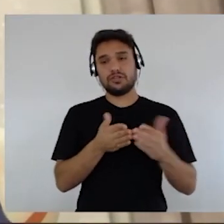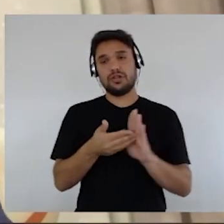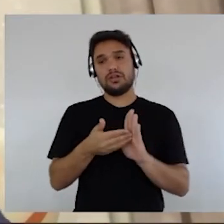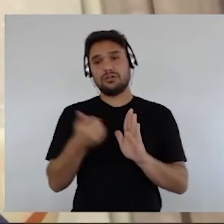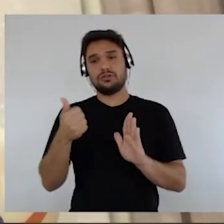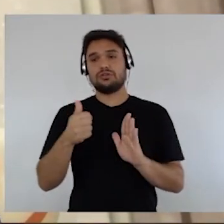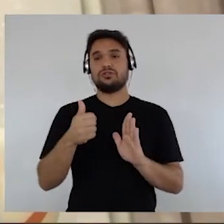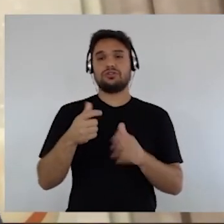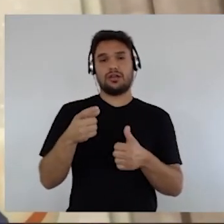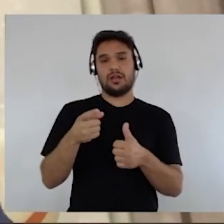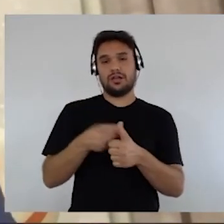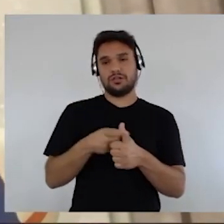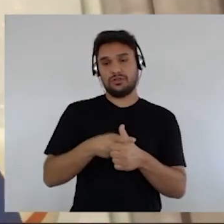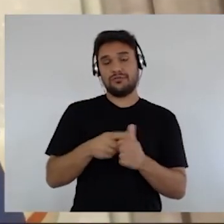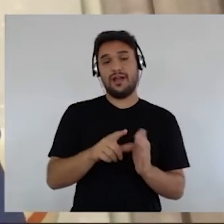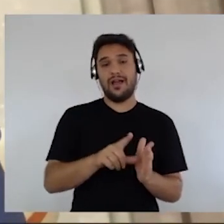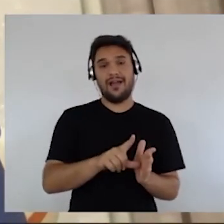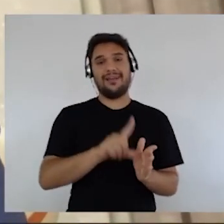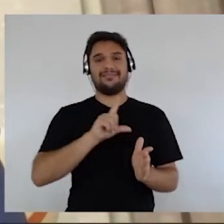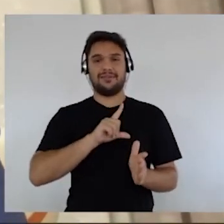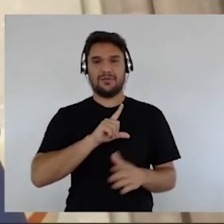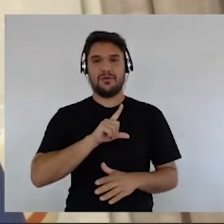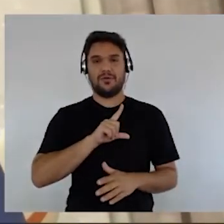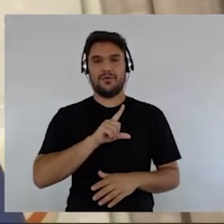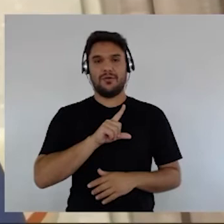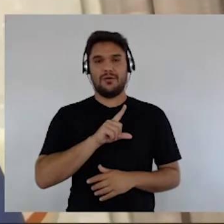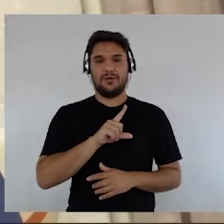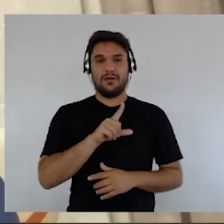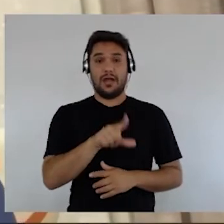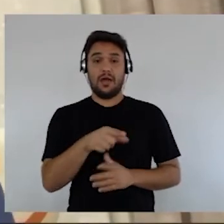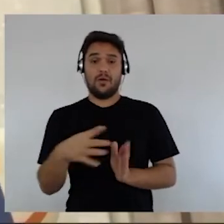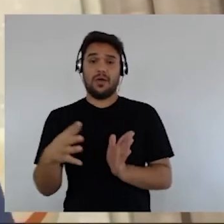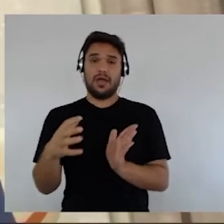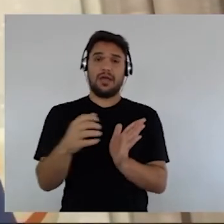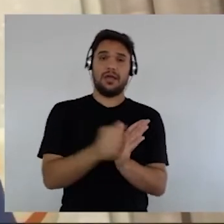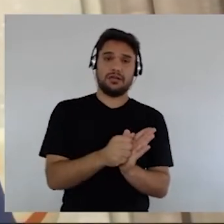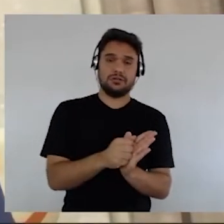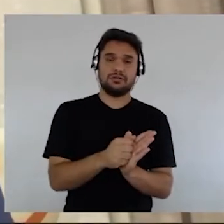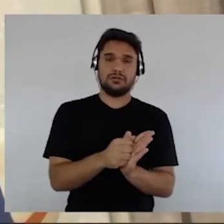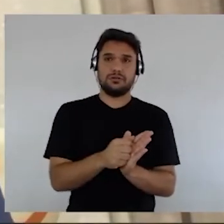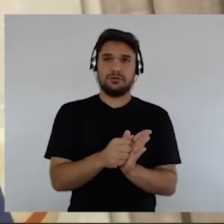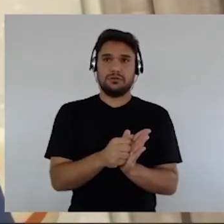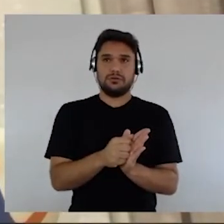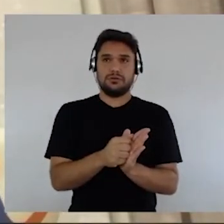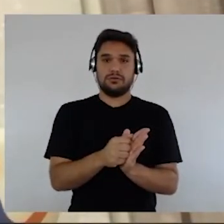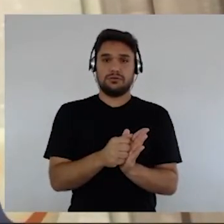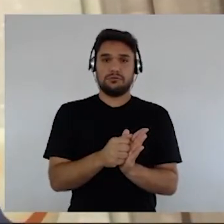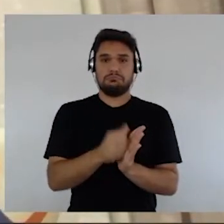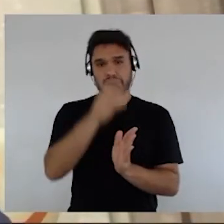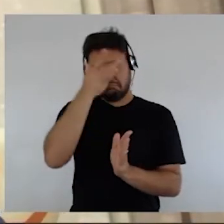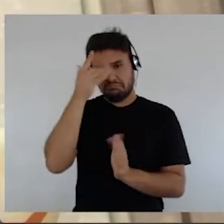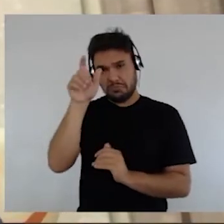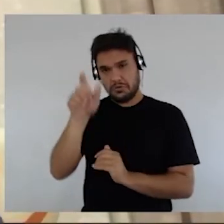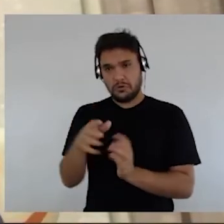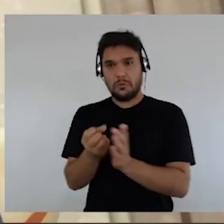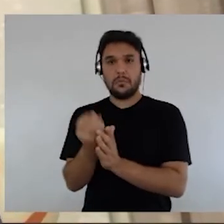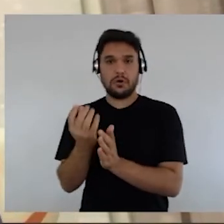dos créditos anteriores ao registro do produtor